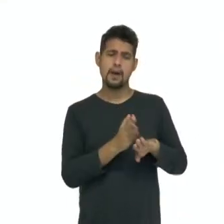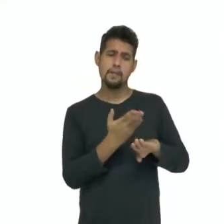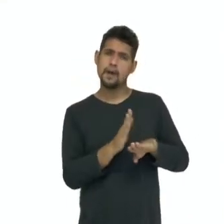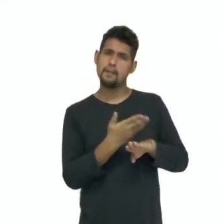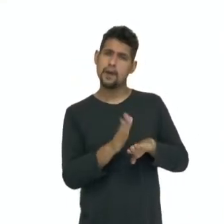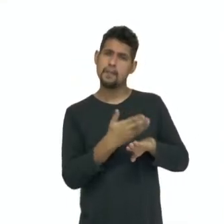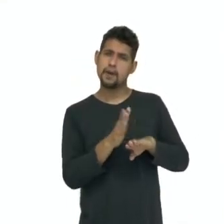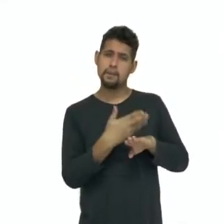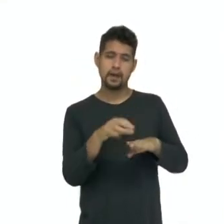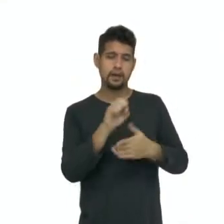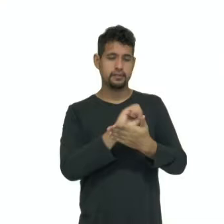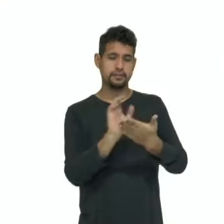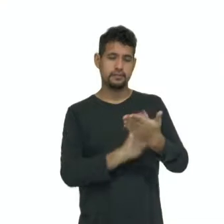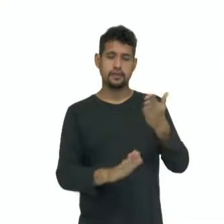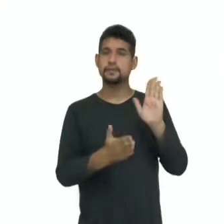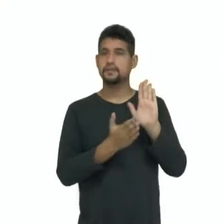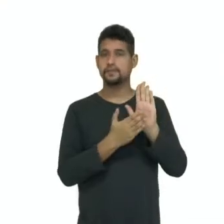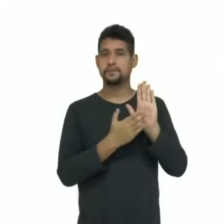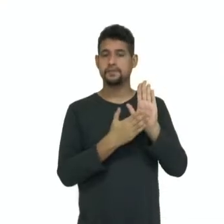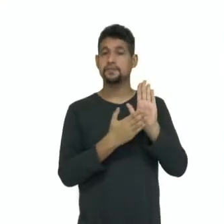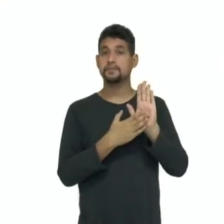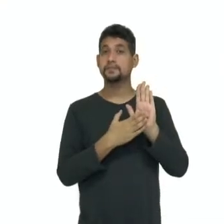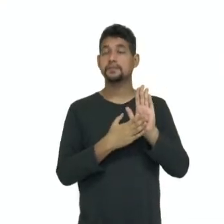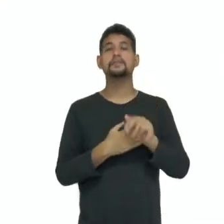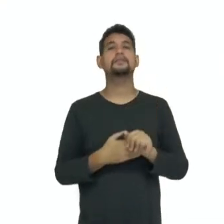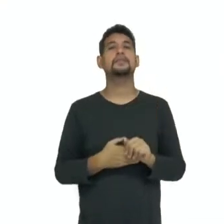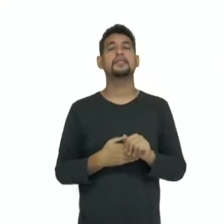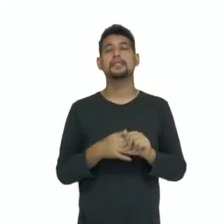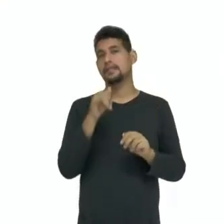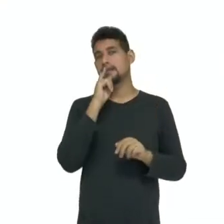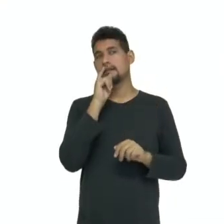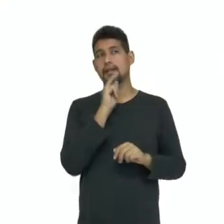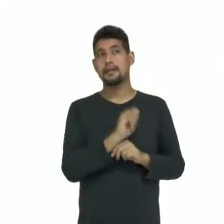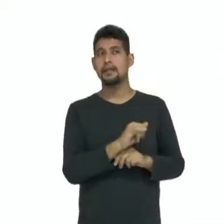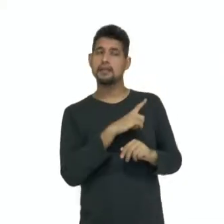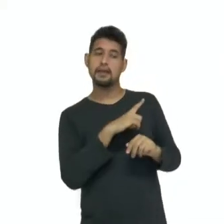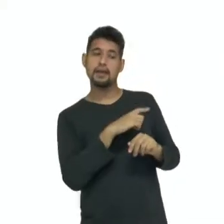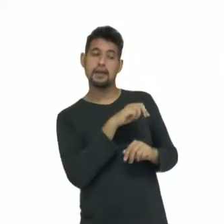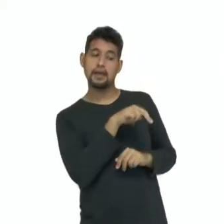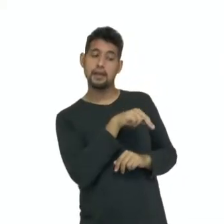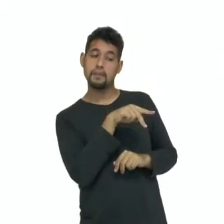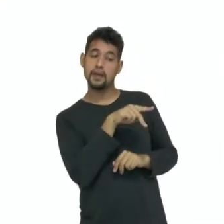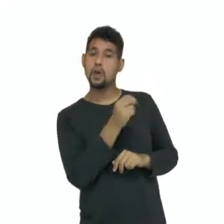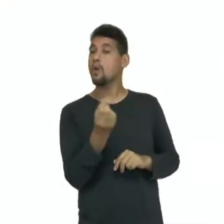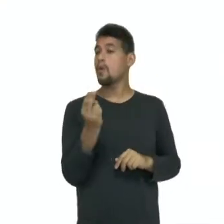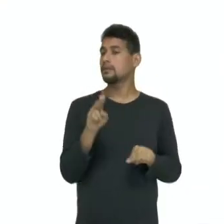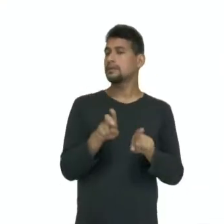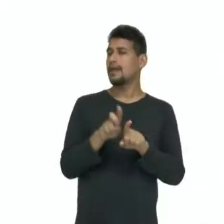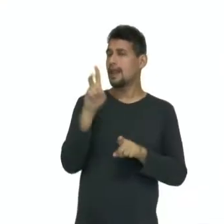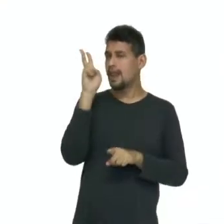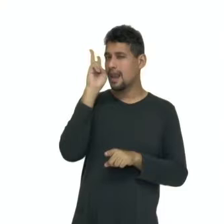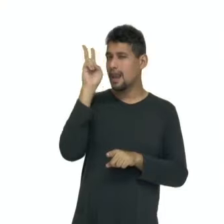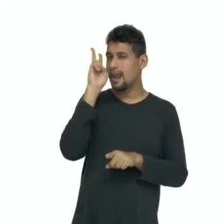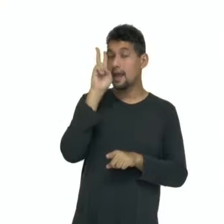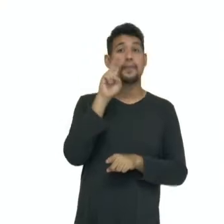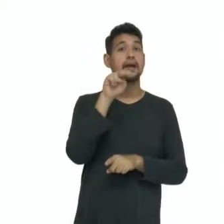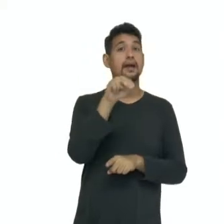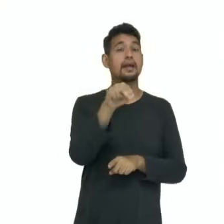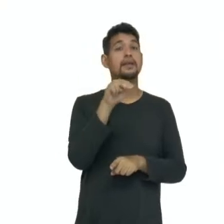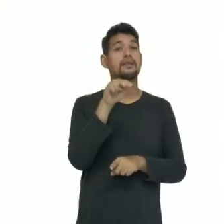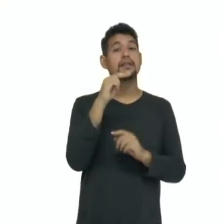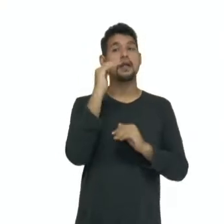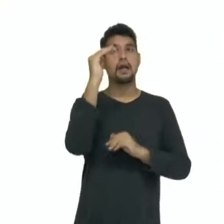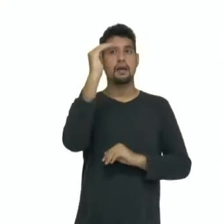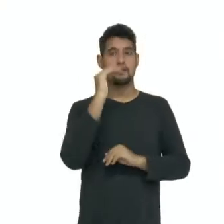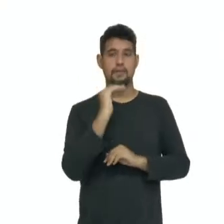nos exercícios propostos? Indica-se NP ou Lembre que o N vai estar